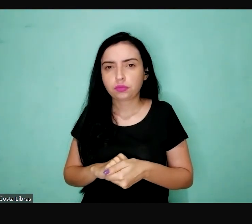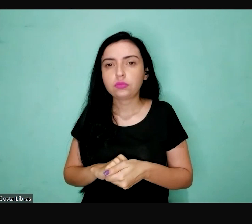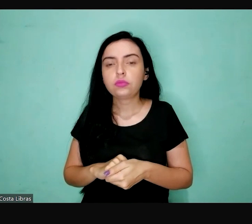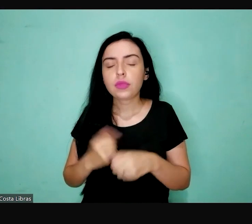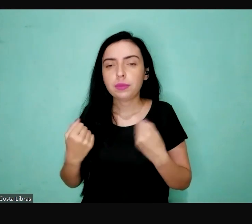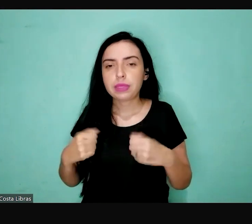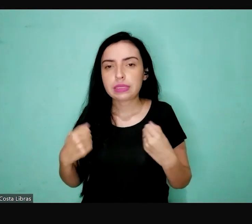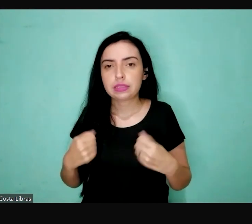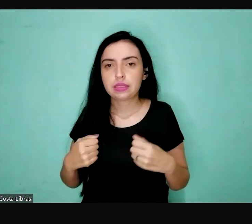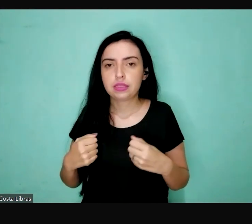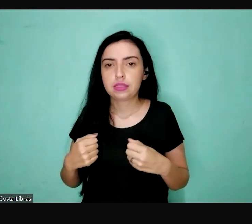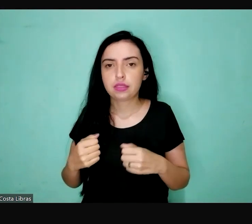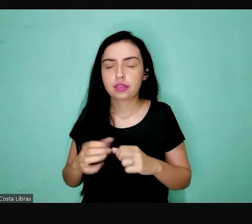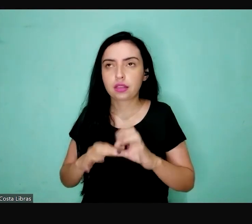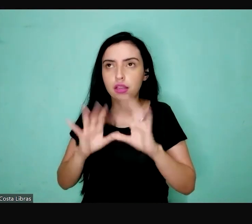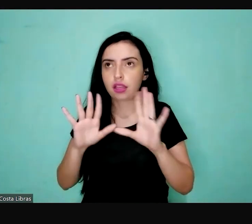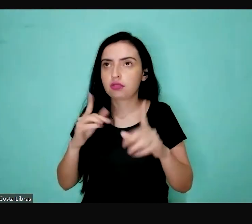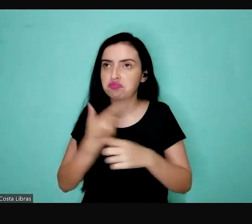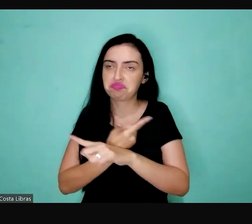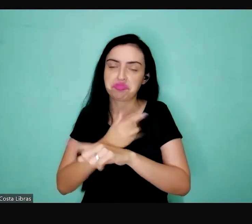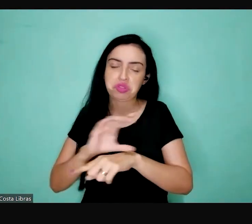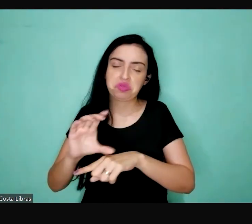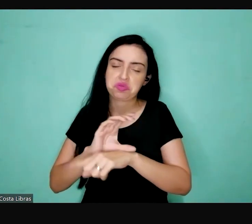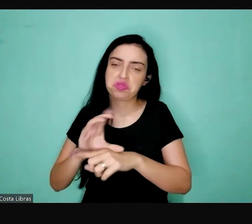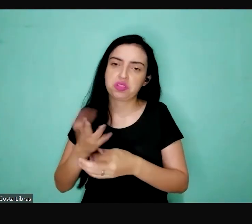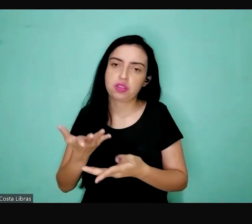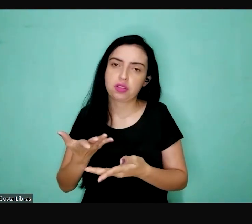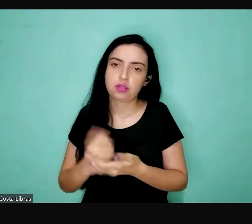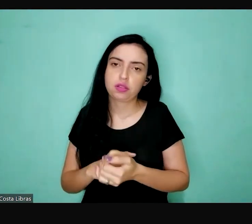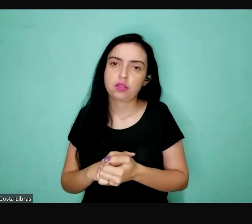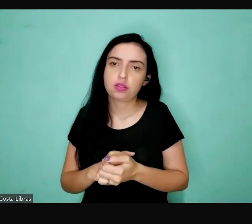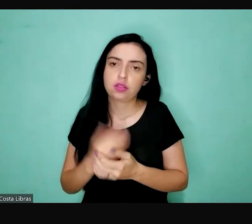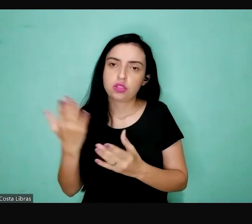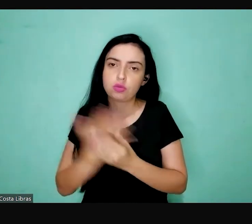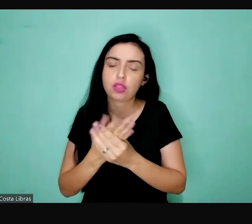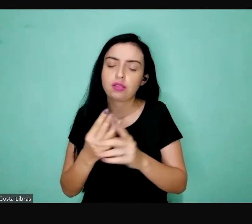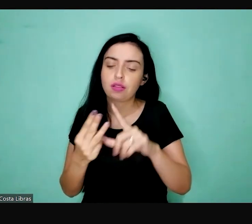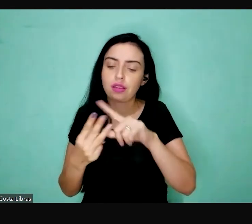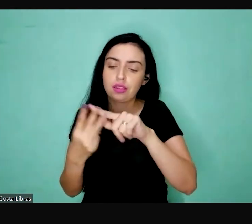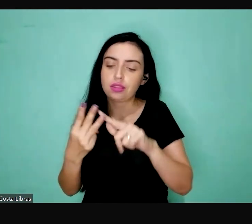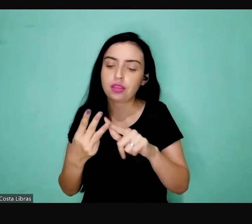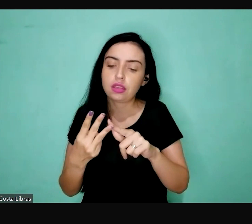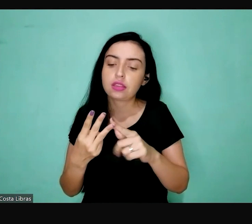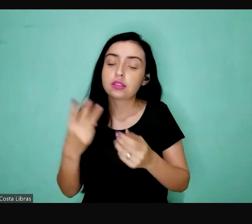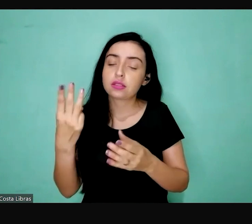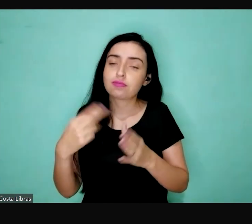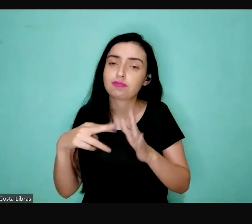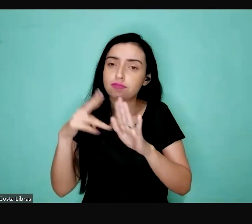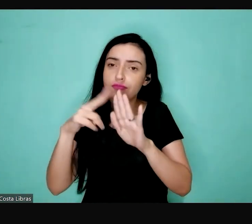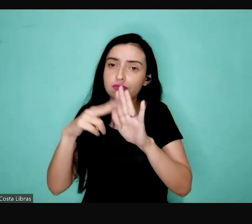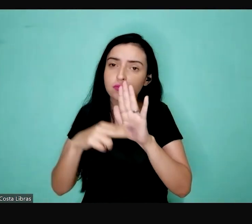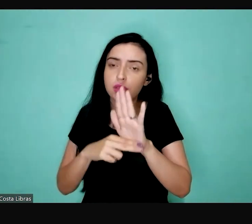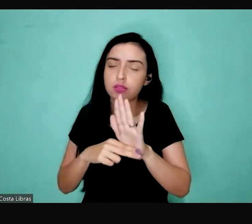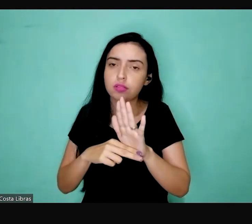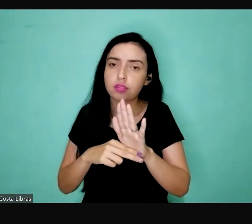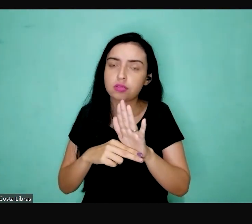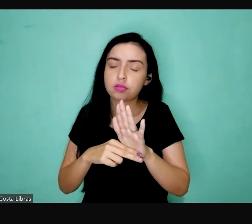ser declarado inconstitucional. Eram três procedimentos e portanto,